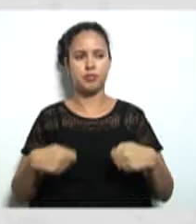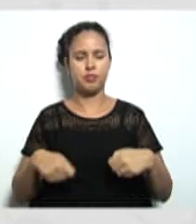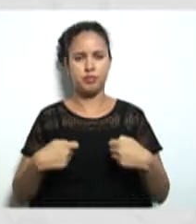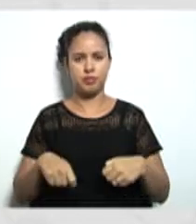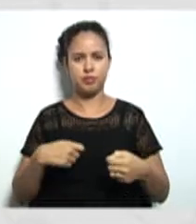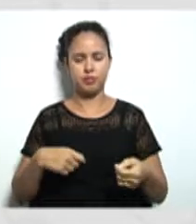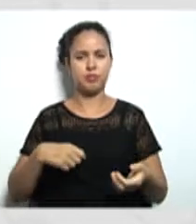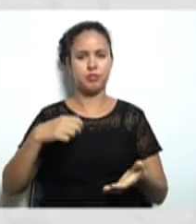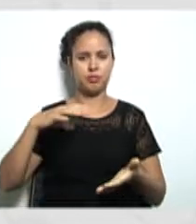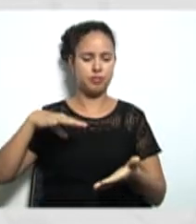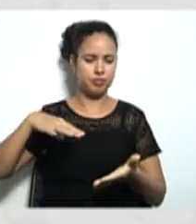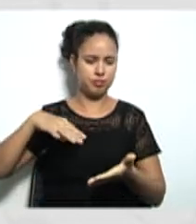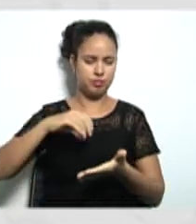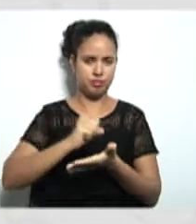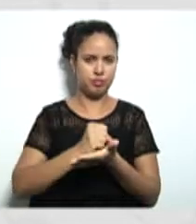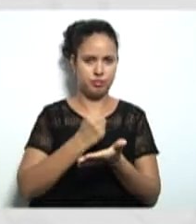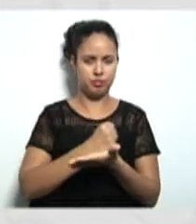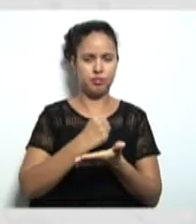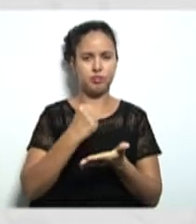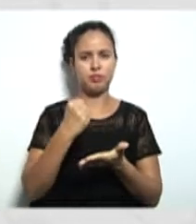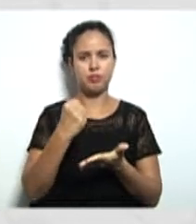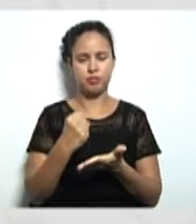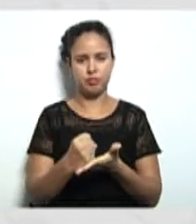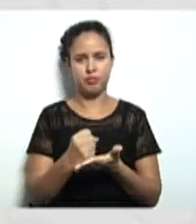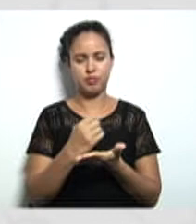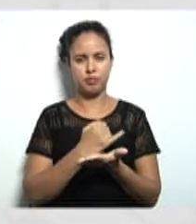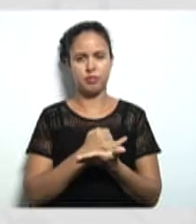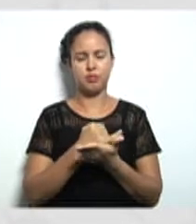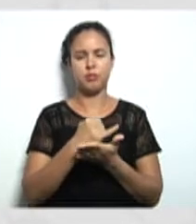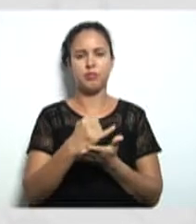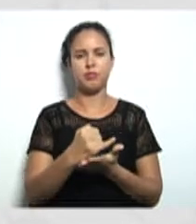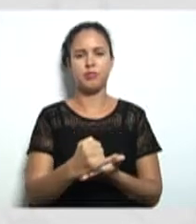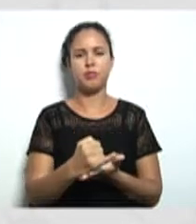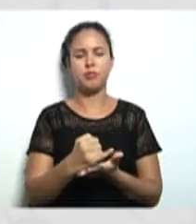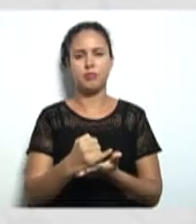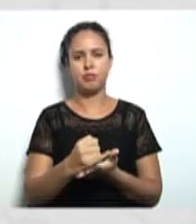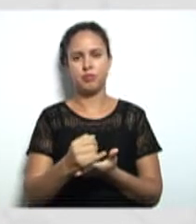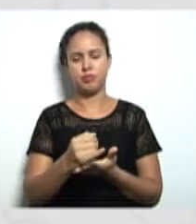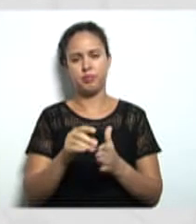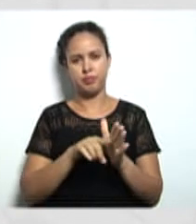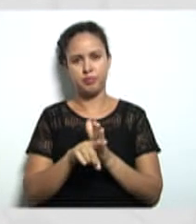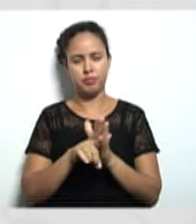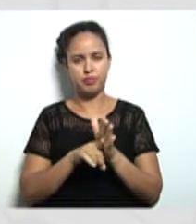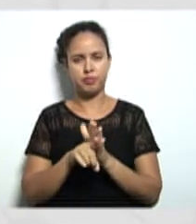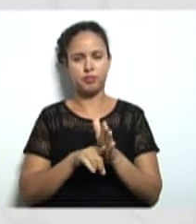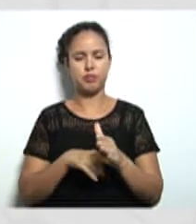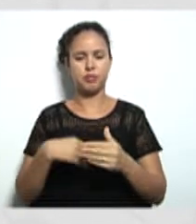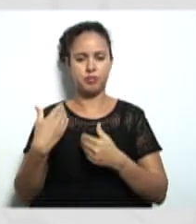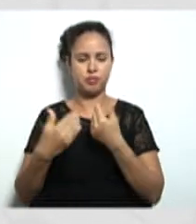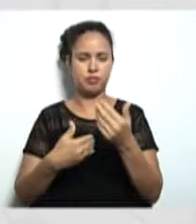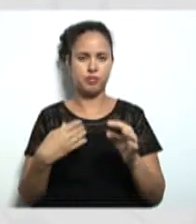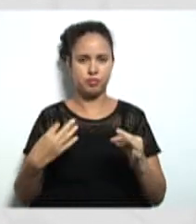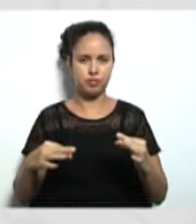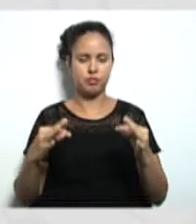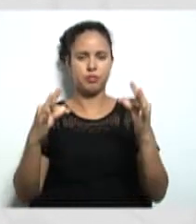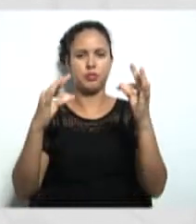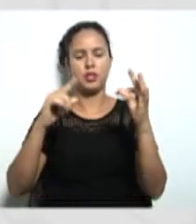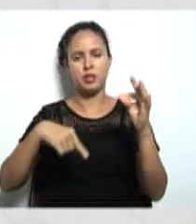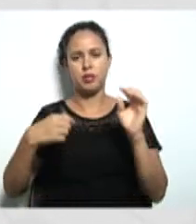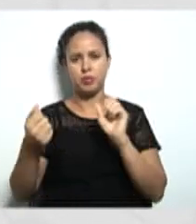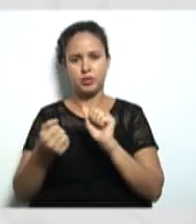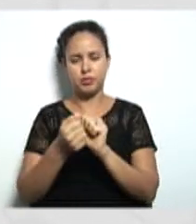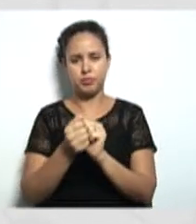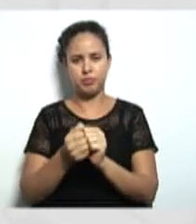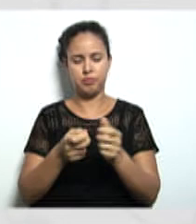devidamente registrado, né, para que haja iniciação à pesquisa ou desenvolvimento tecnológico. Então tem que ser um projeto juntamente com o professor, não pode